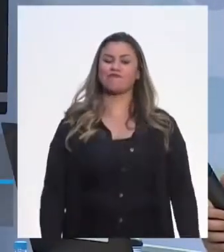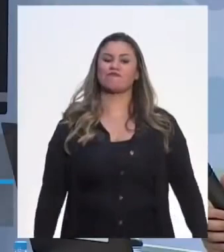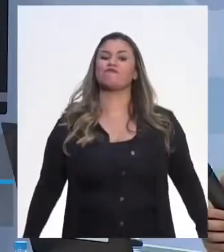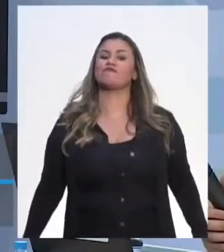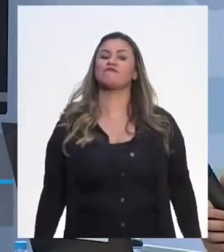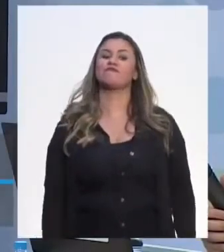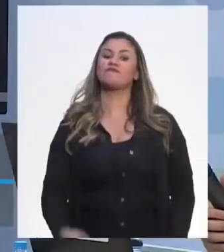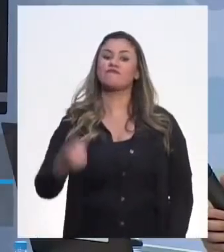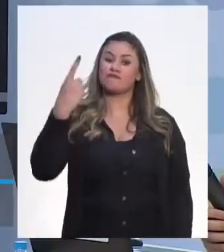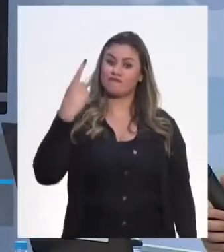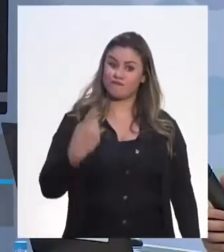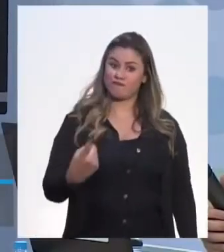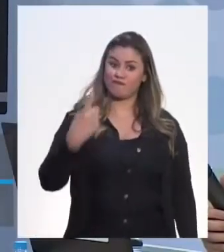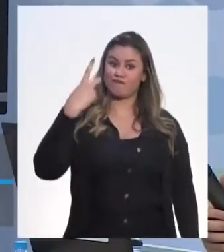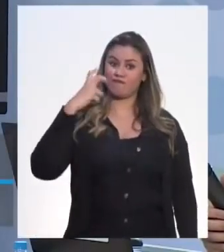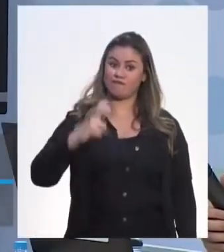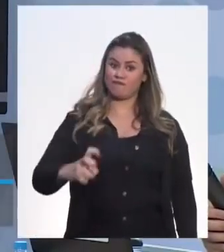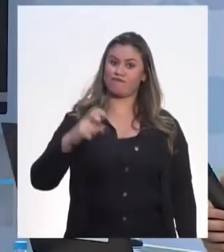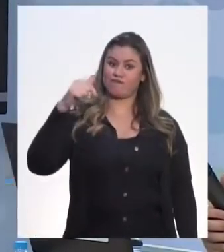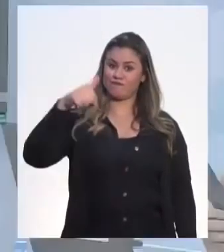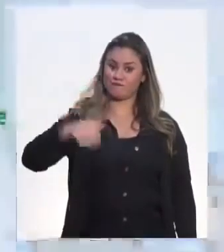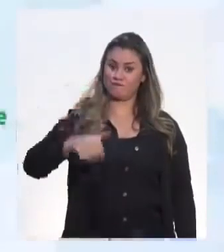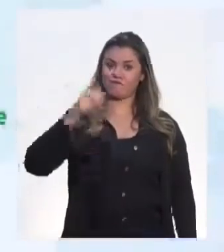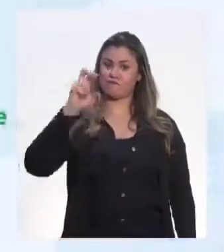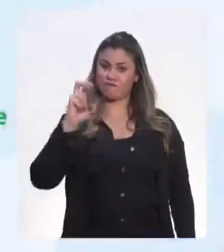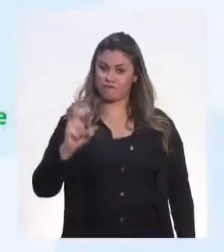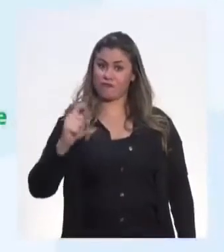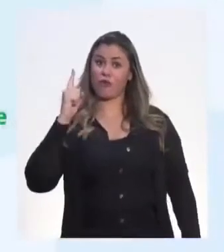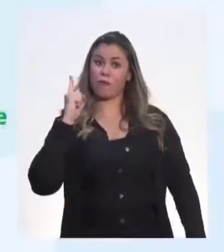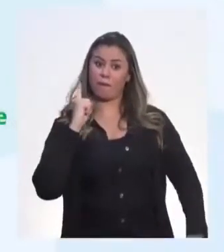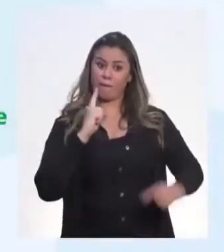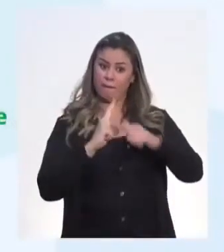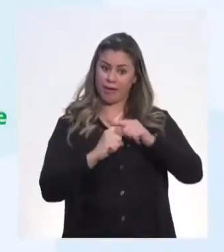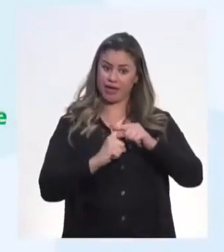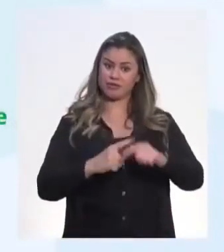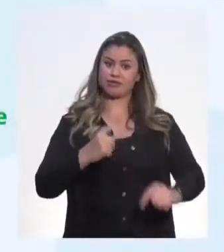é o valor que ela economizou nos Sete primeiros meses